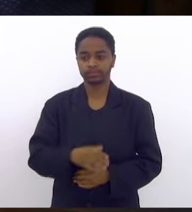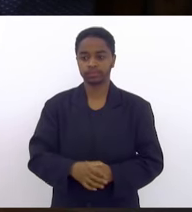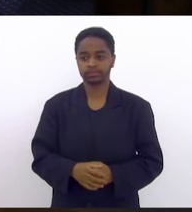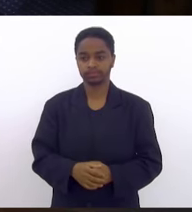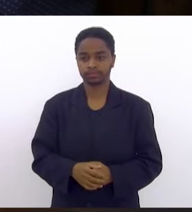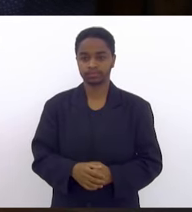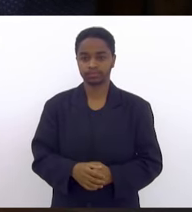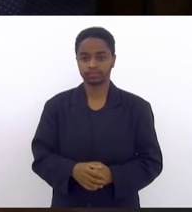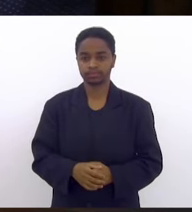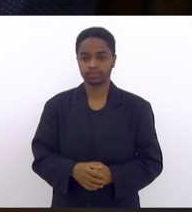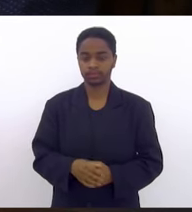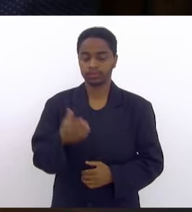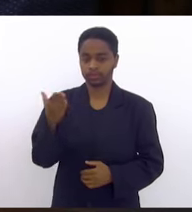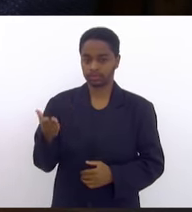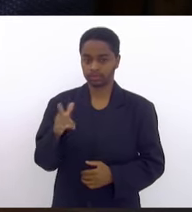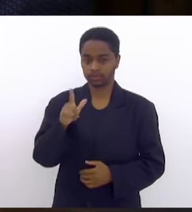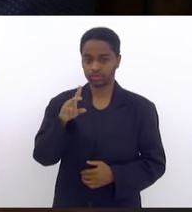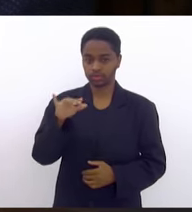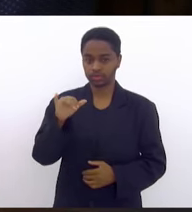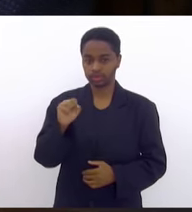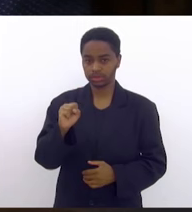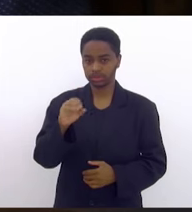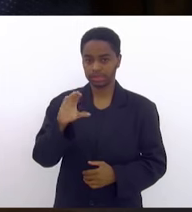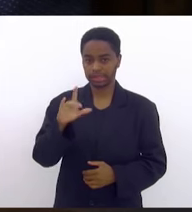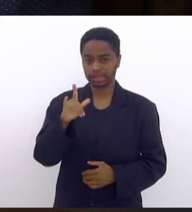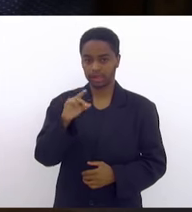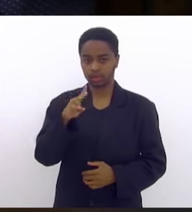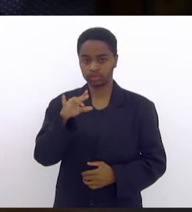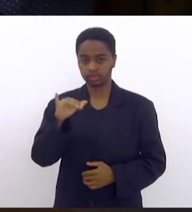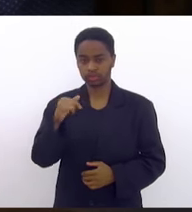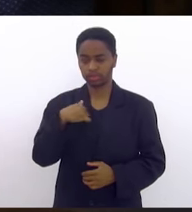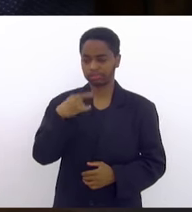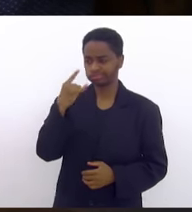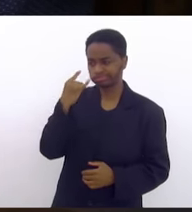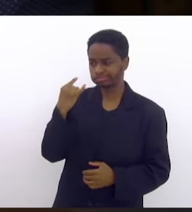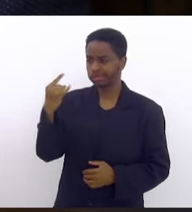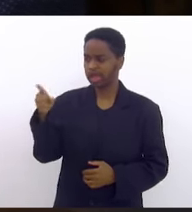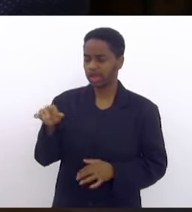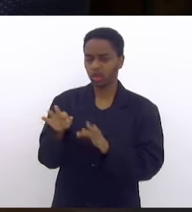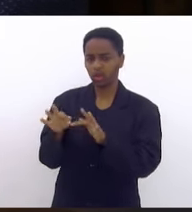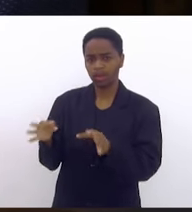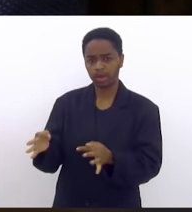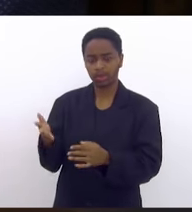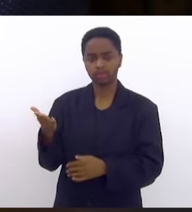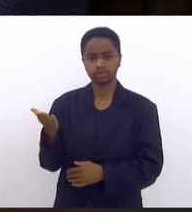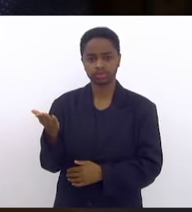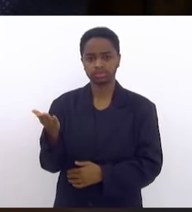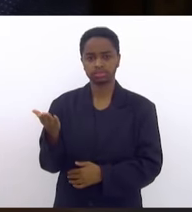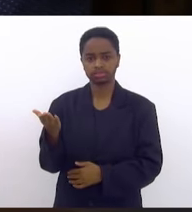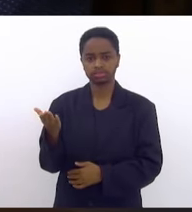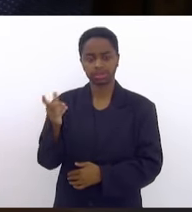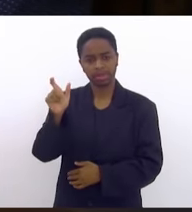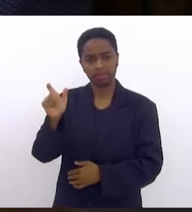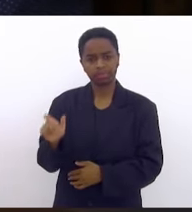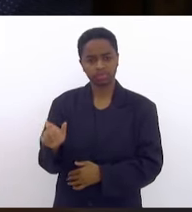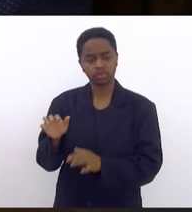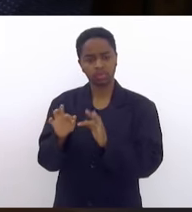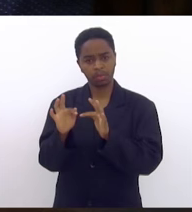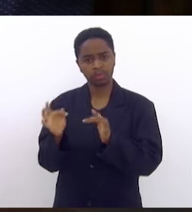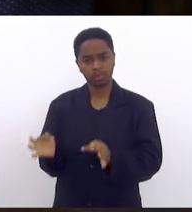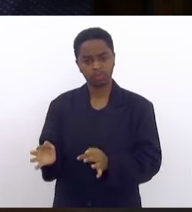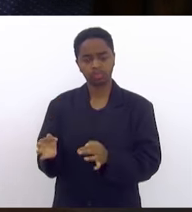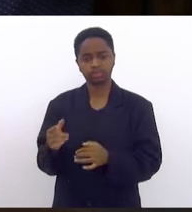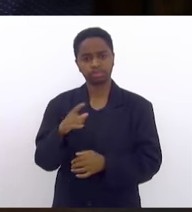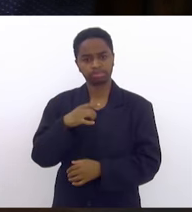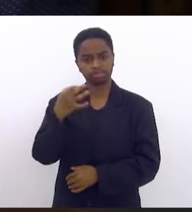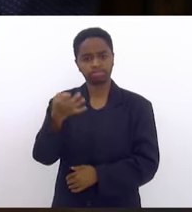O Luiz Cláudio, ele me conquistou há uns dias atrás, pela humildade dele. Uma pessoa muito humilde, que eu